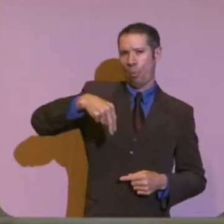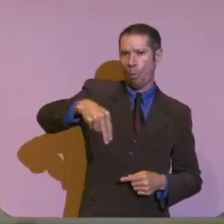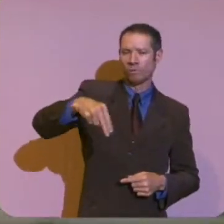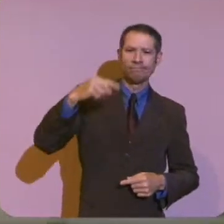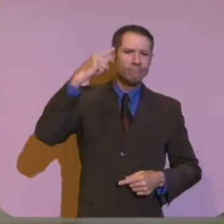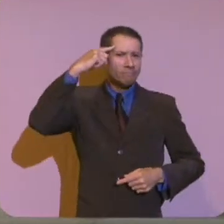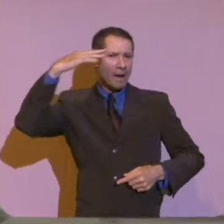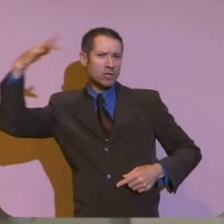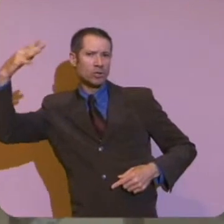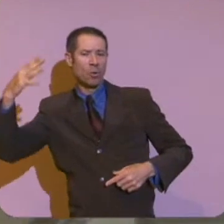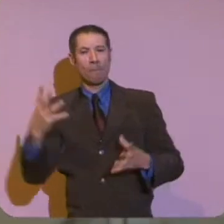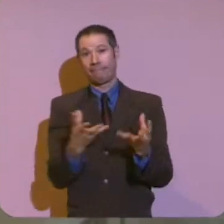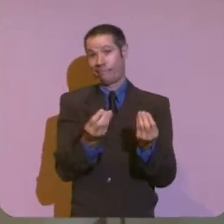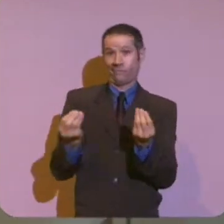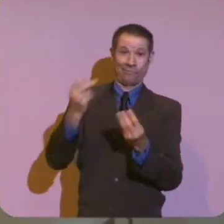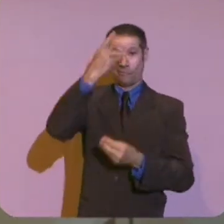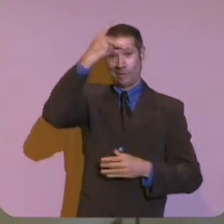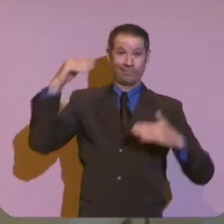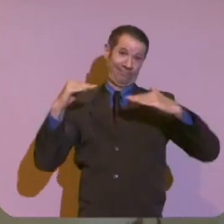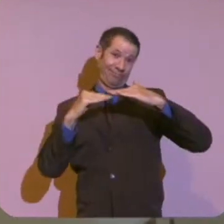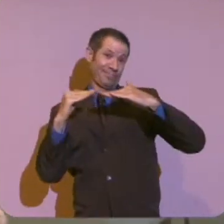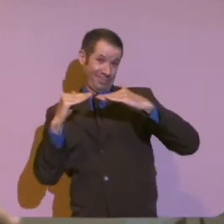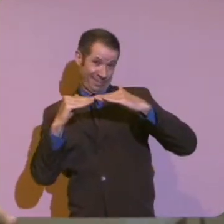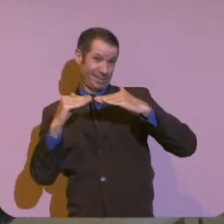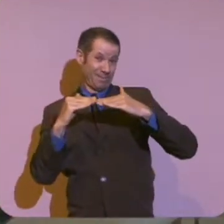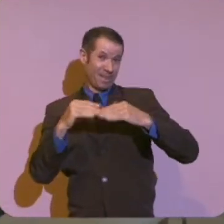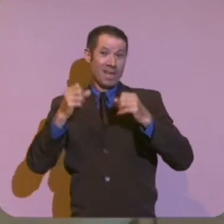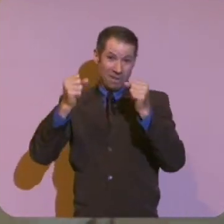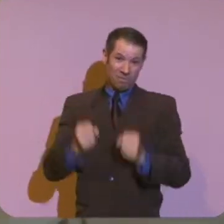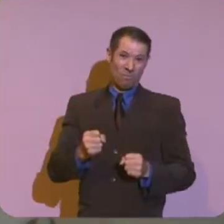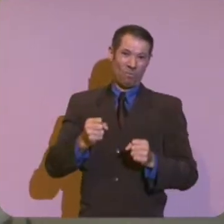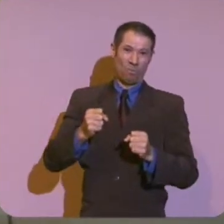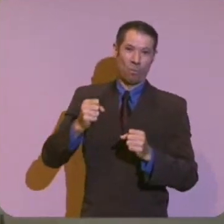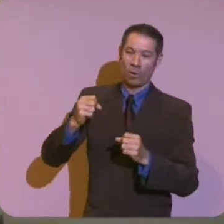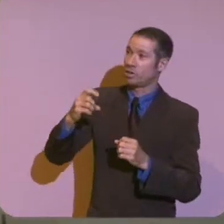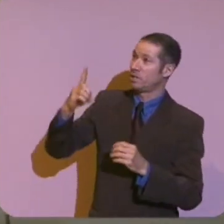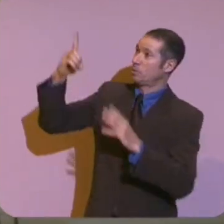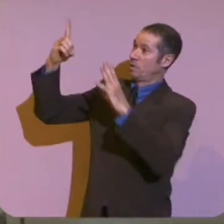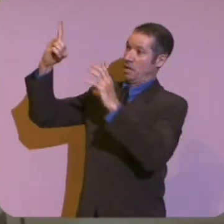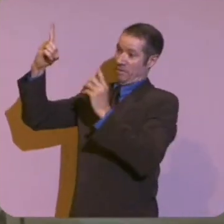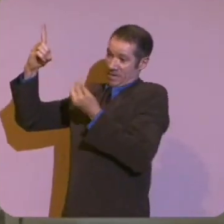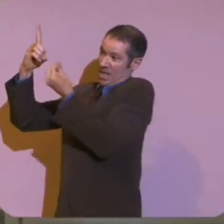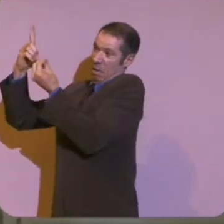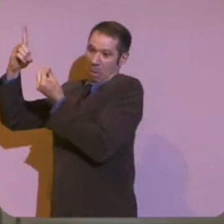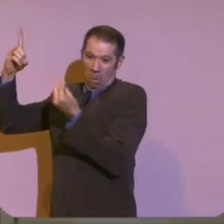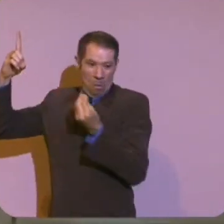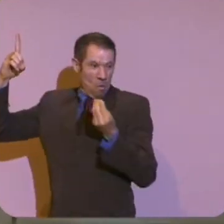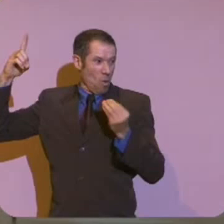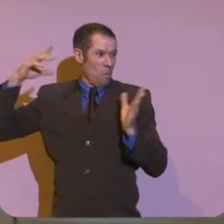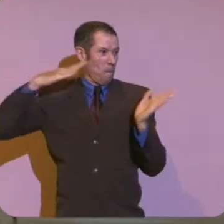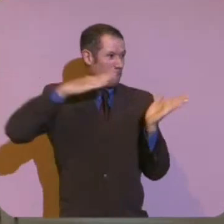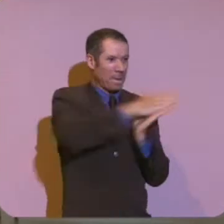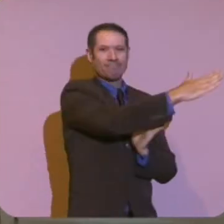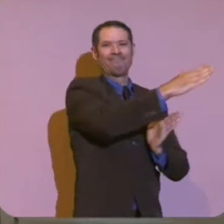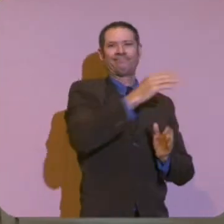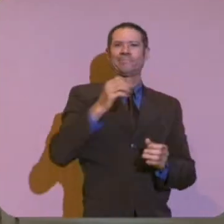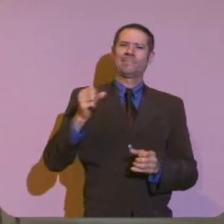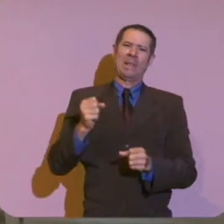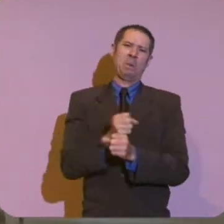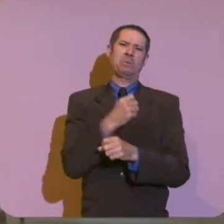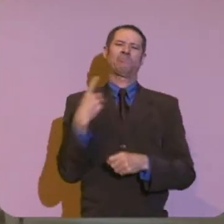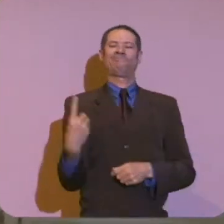que muita gente imagina, não é? Que a gente pode fugir de Deus, que a gente pode construir a